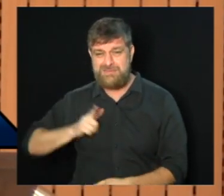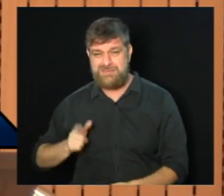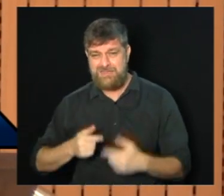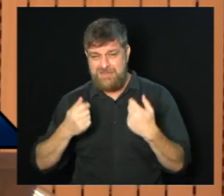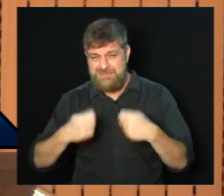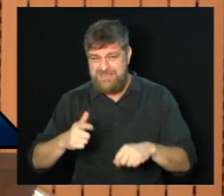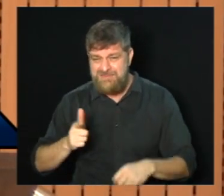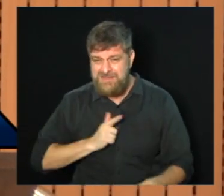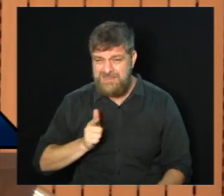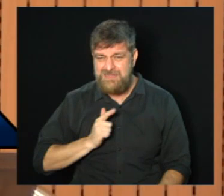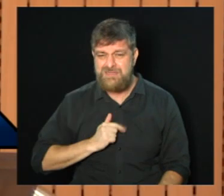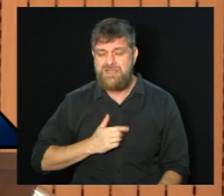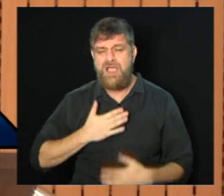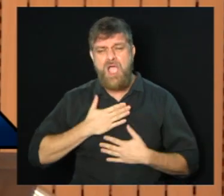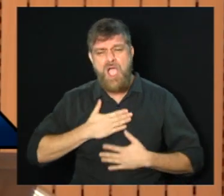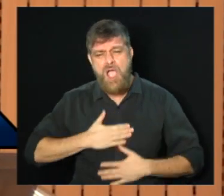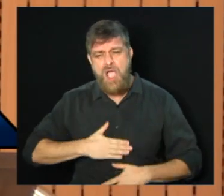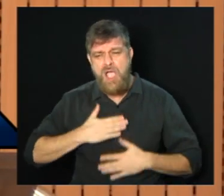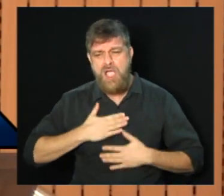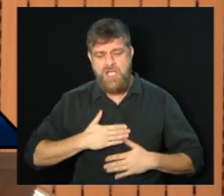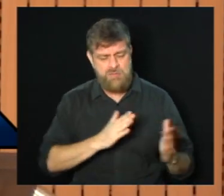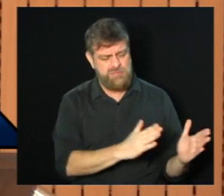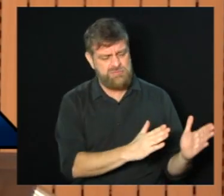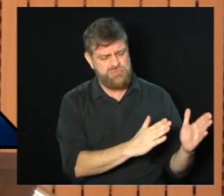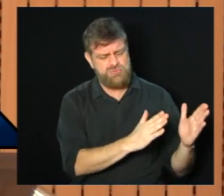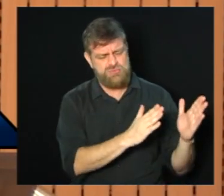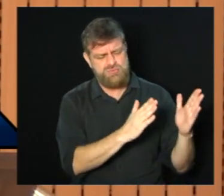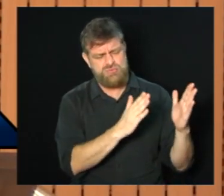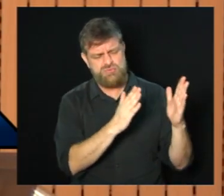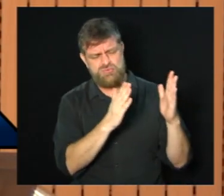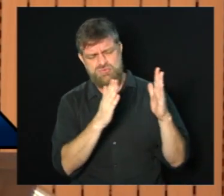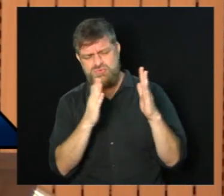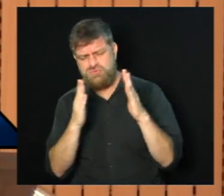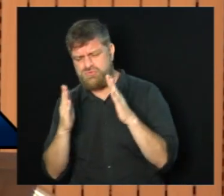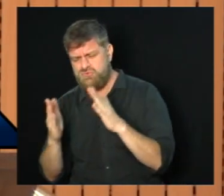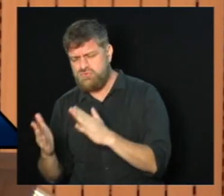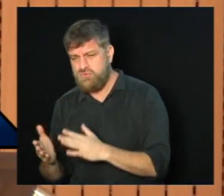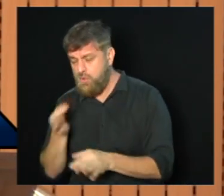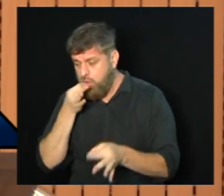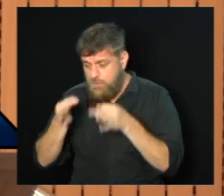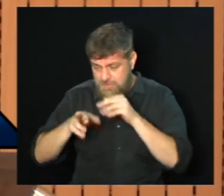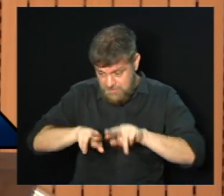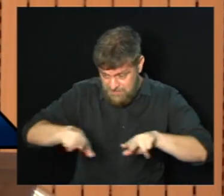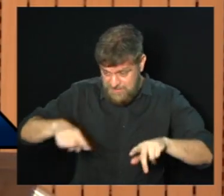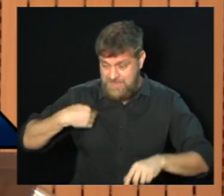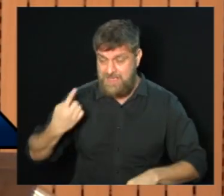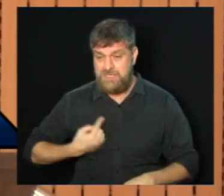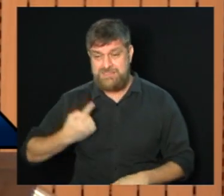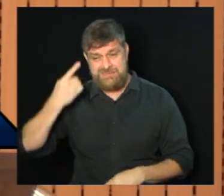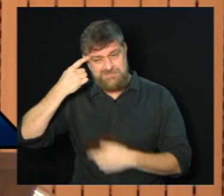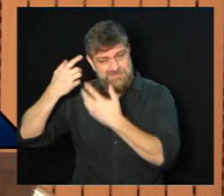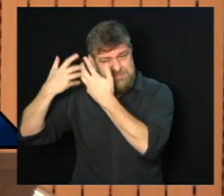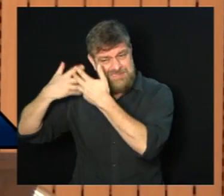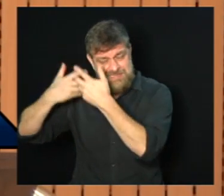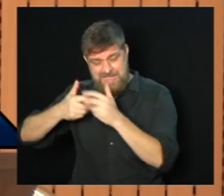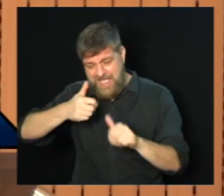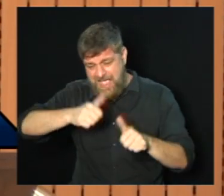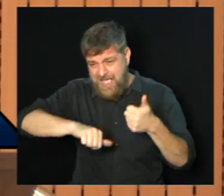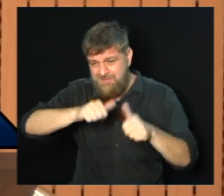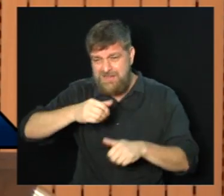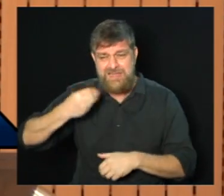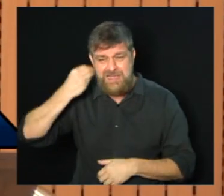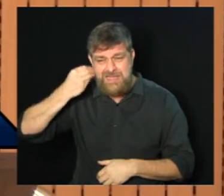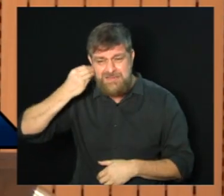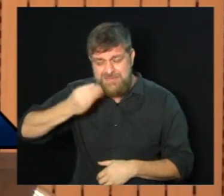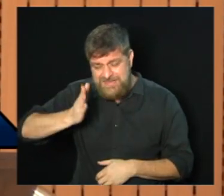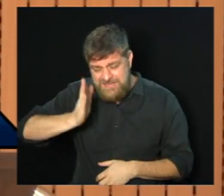passar com toda tranquilidade. Independentemente de posições, é necessário que a gente pense e a gente avalie as experiências que já